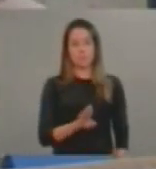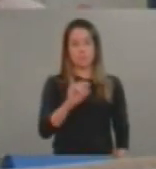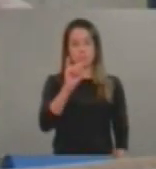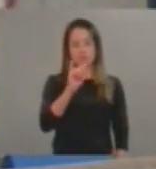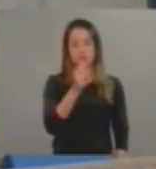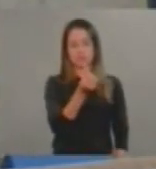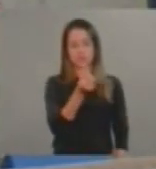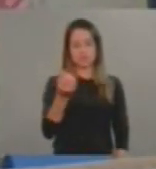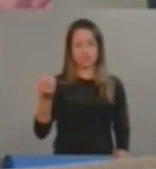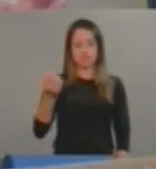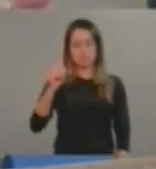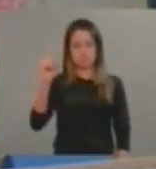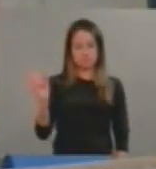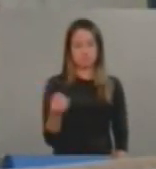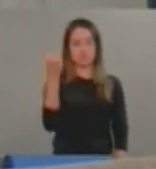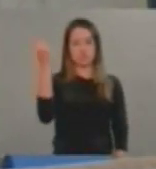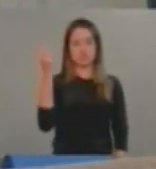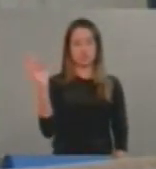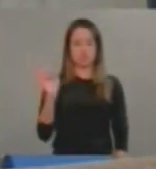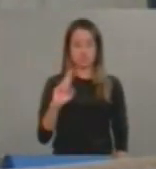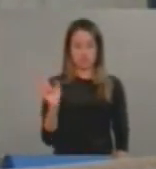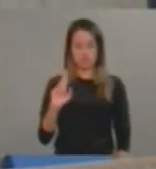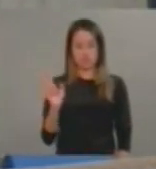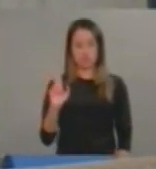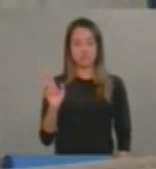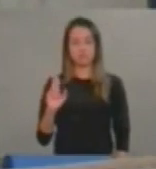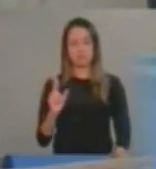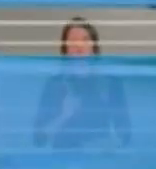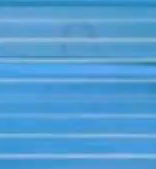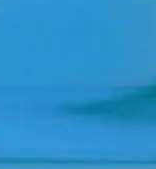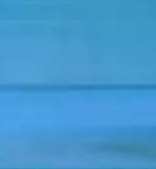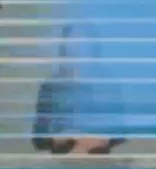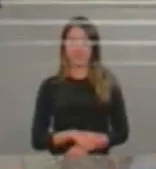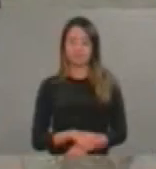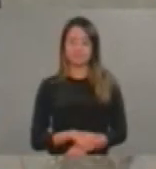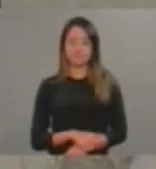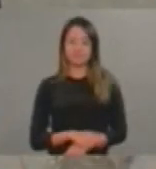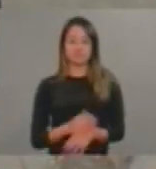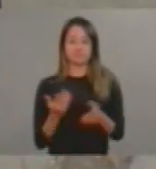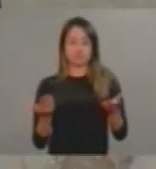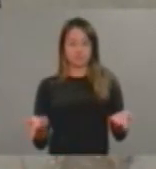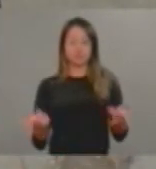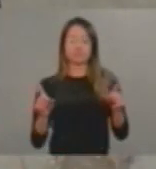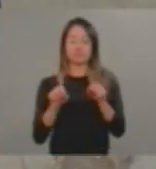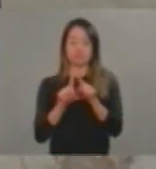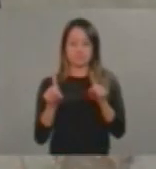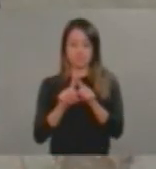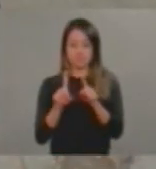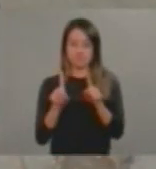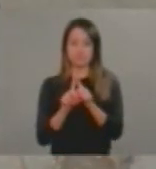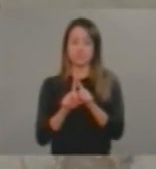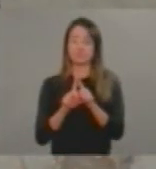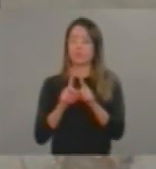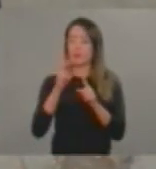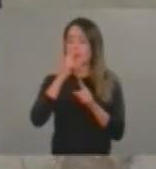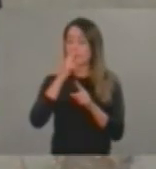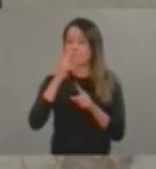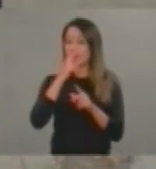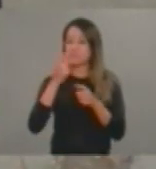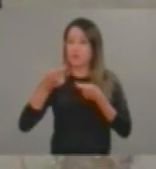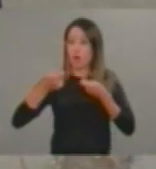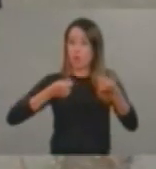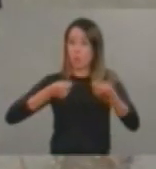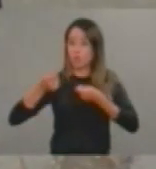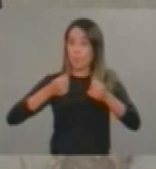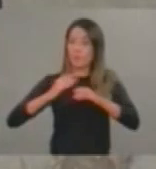R$1 bilhão e 600 milhões só com a variação do dólar. Nós temos uma retração econômica em todo o